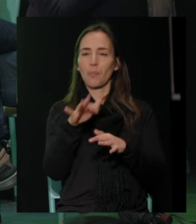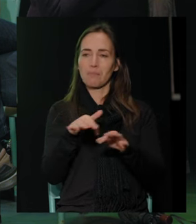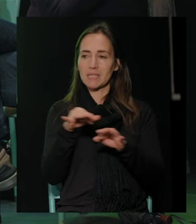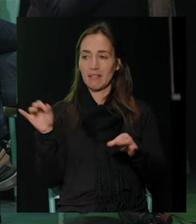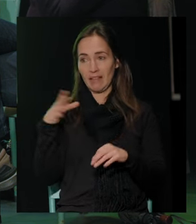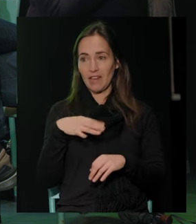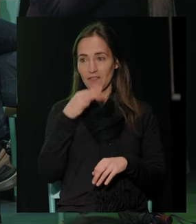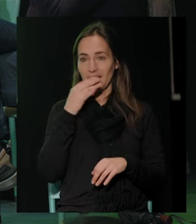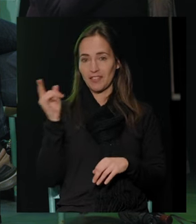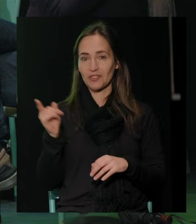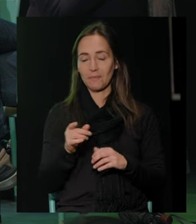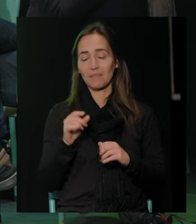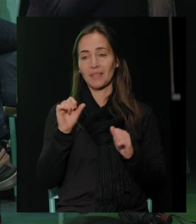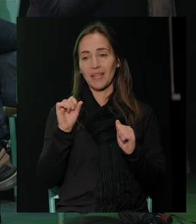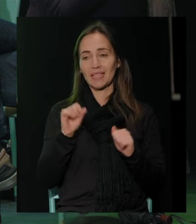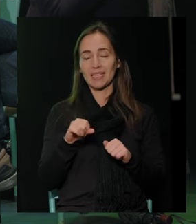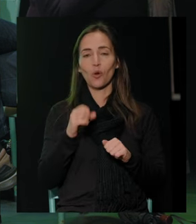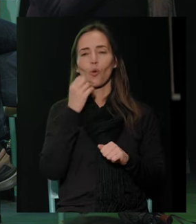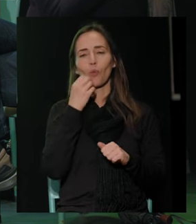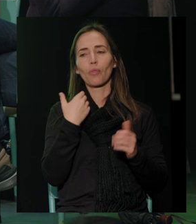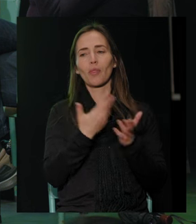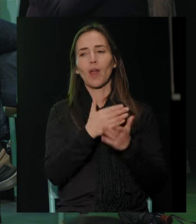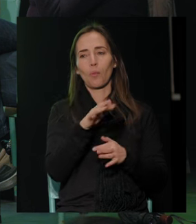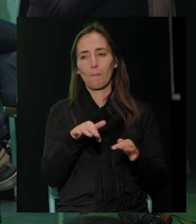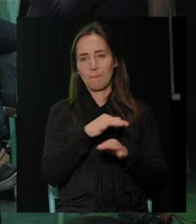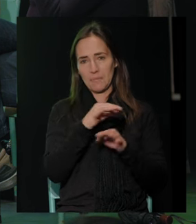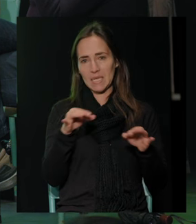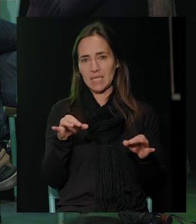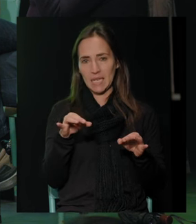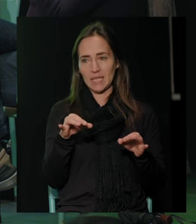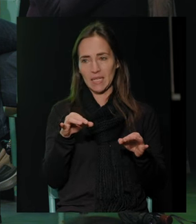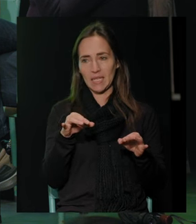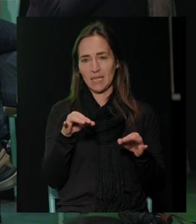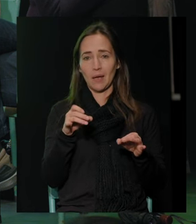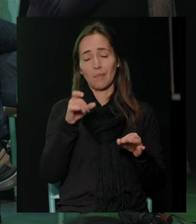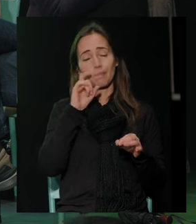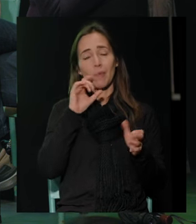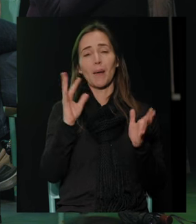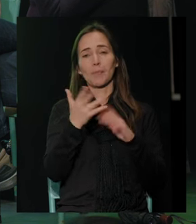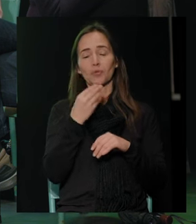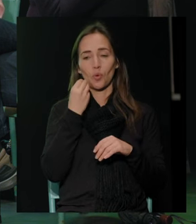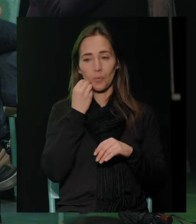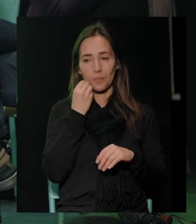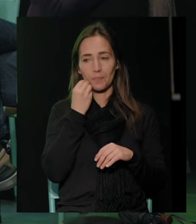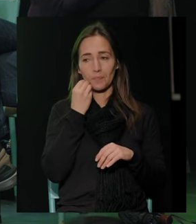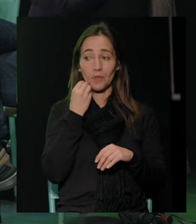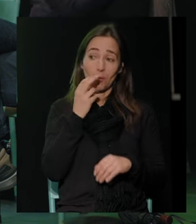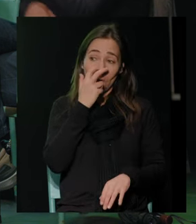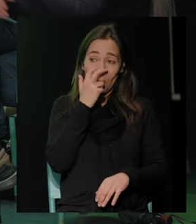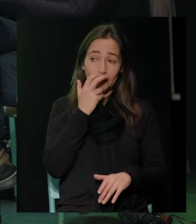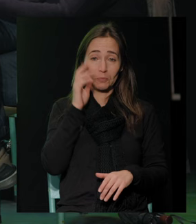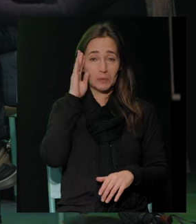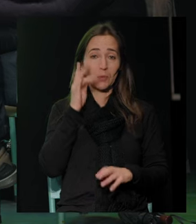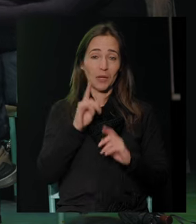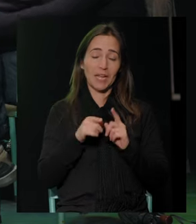disso? Sim, então... Como é que se pode oferecer um presente ecológico? Basicamente... Fiquei curiosa para saber o que